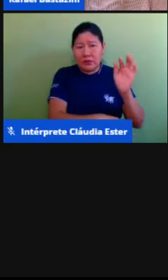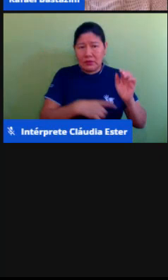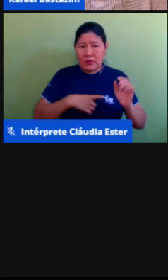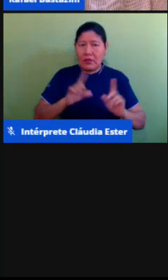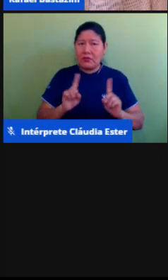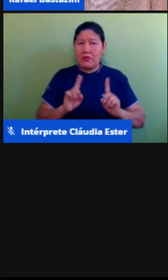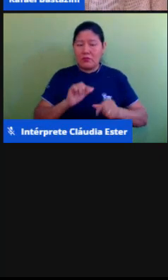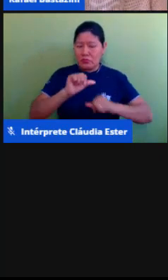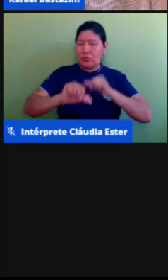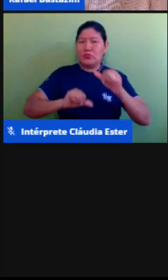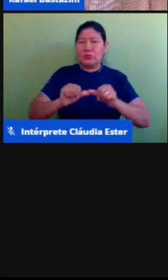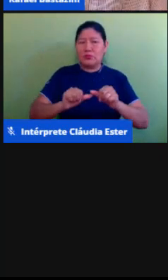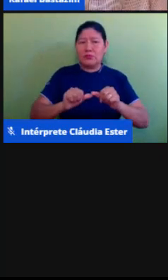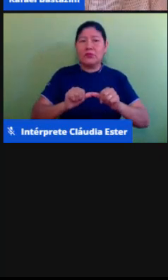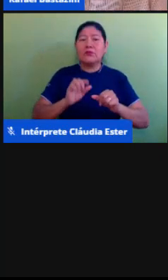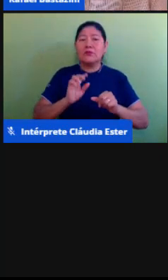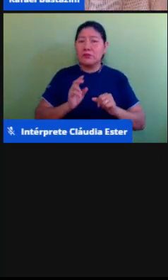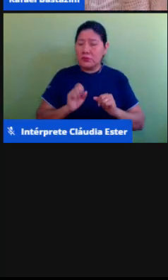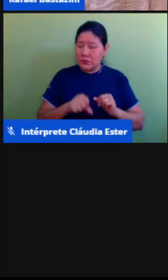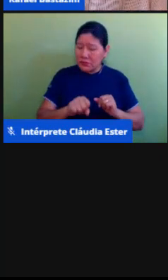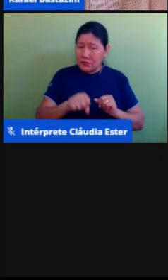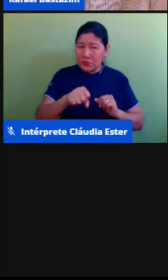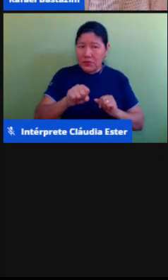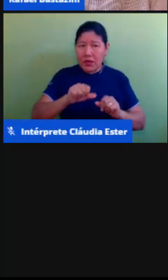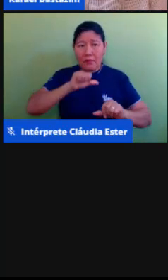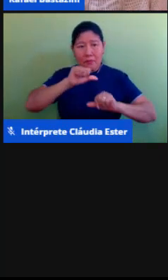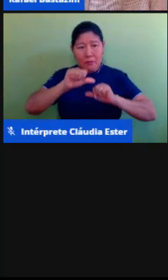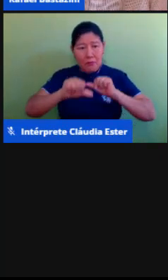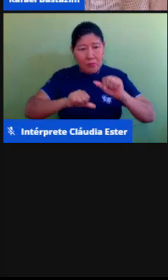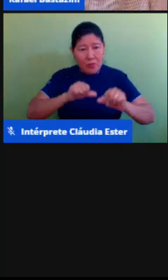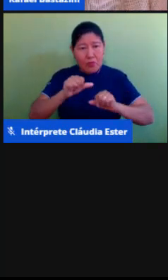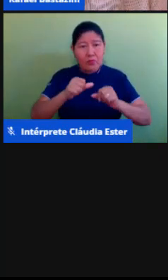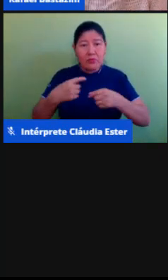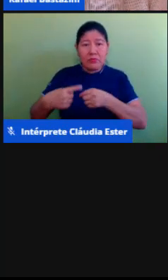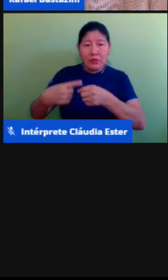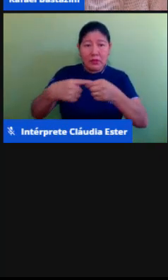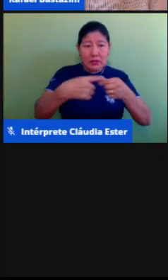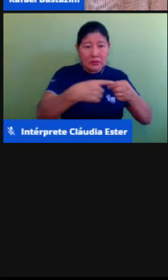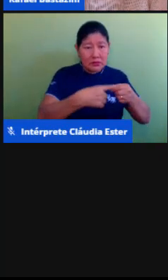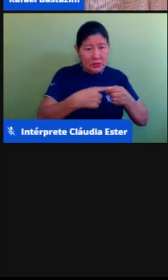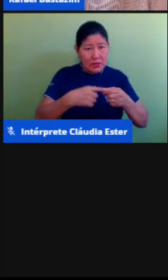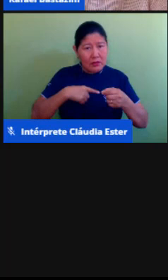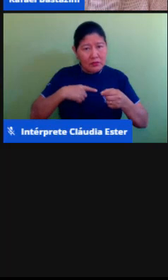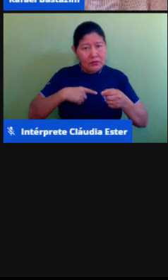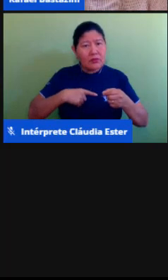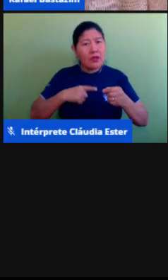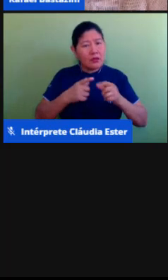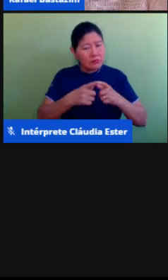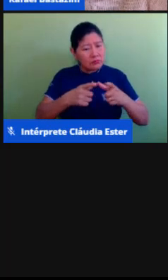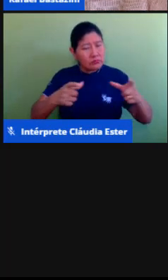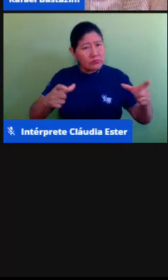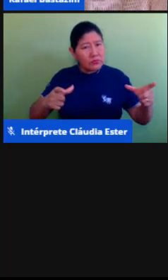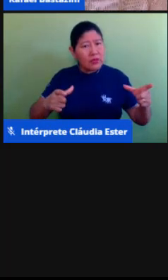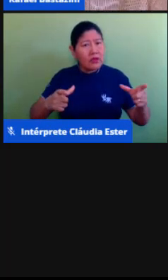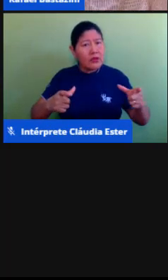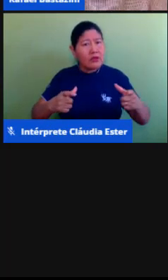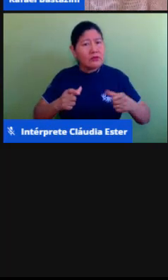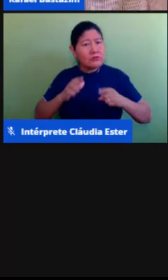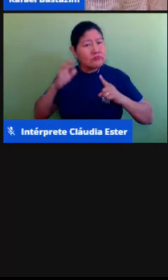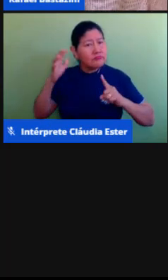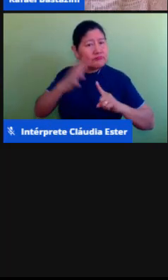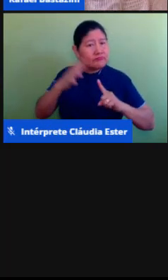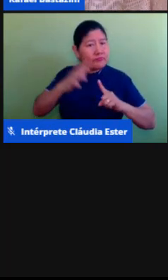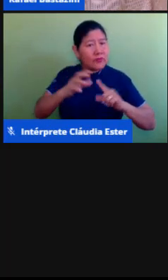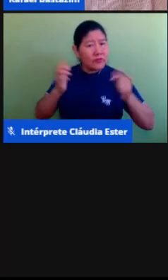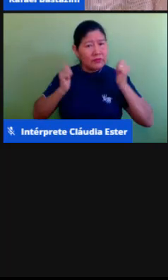se alteram. As cidades sede de grandes eventos esportivos estão aí para mostrar para a gente que